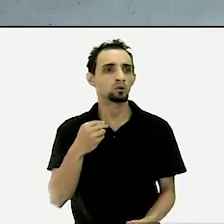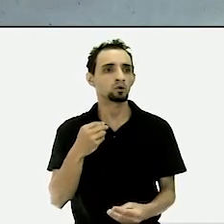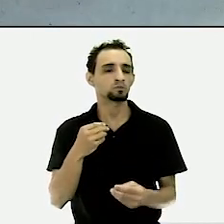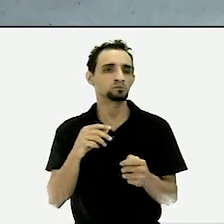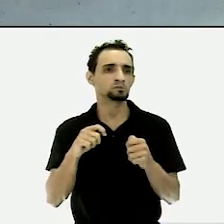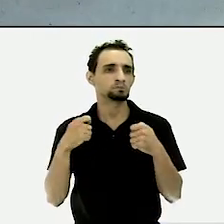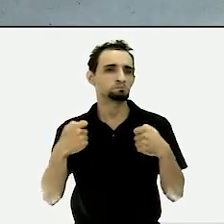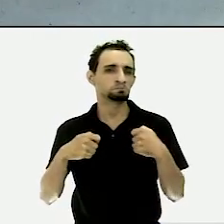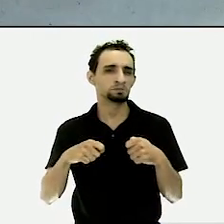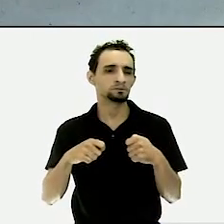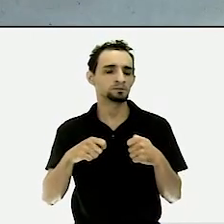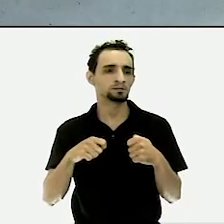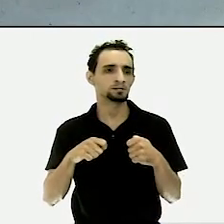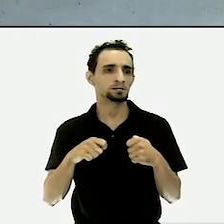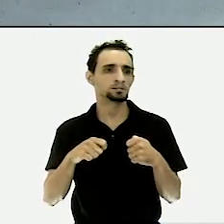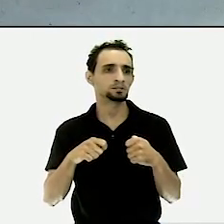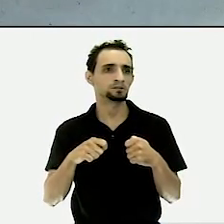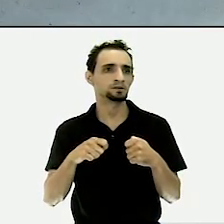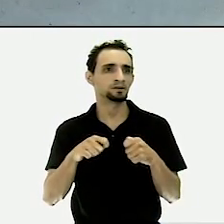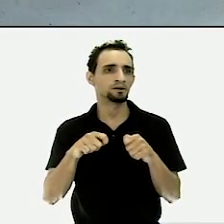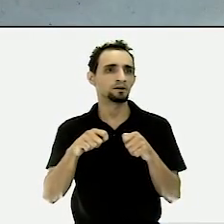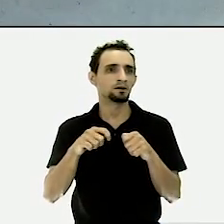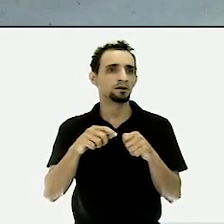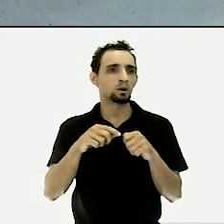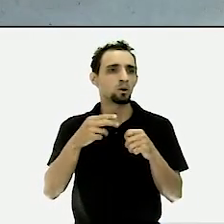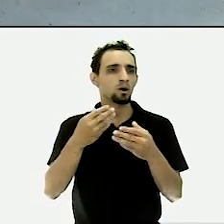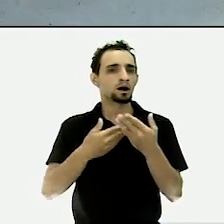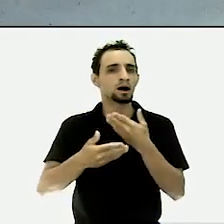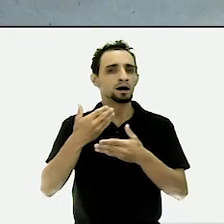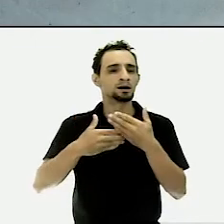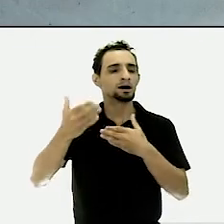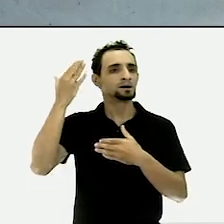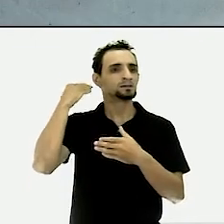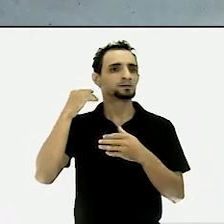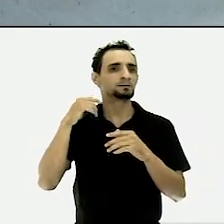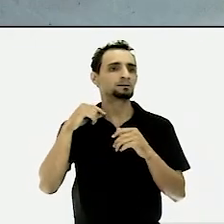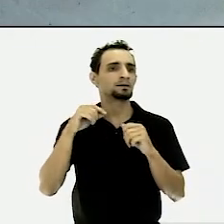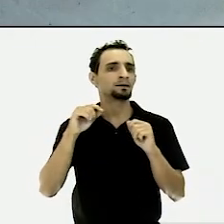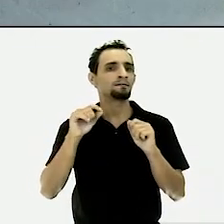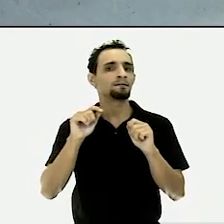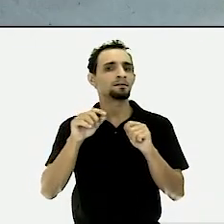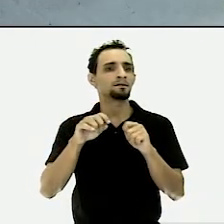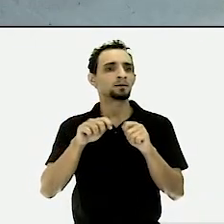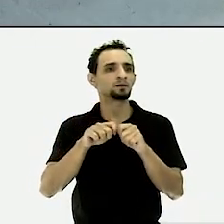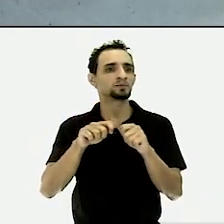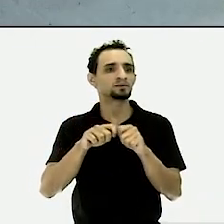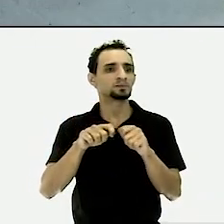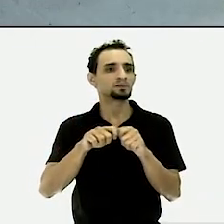arcar com aluguel lá aqui da área de concessão da prefeitura. Então,